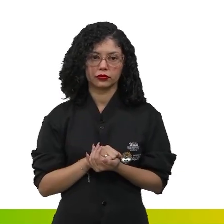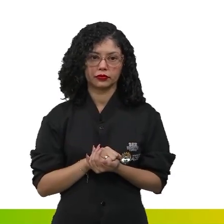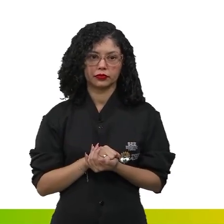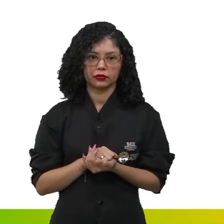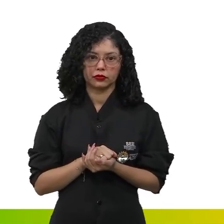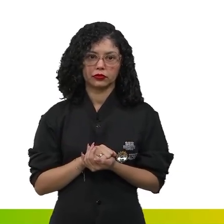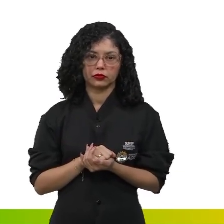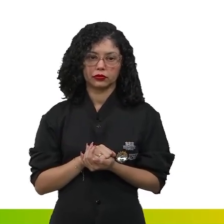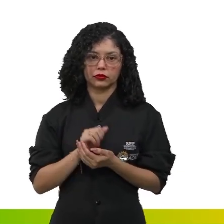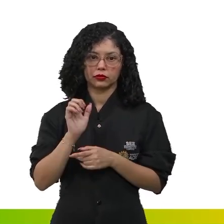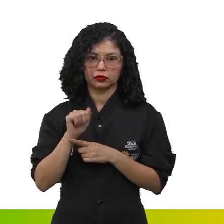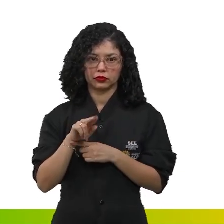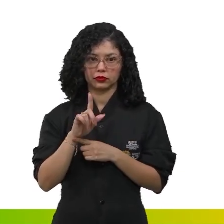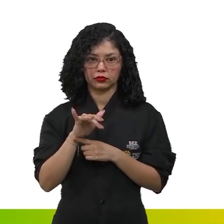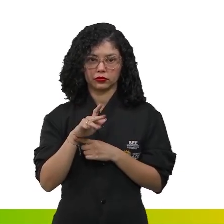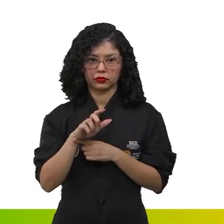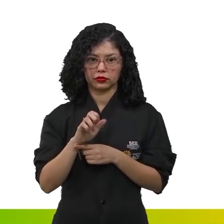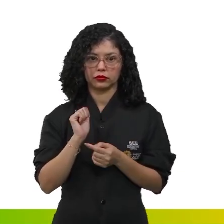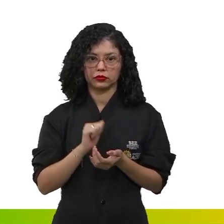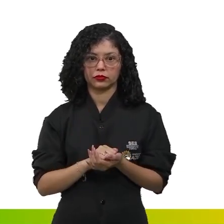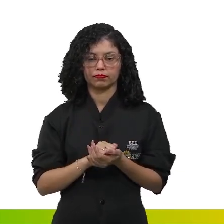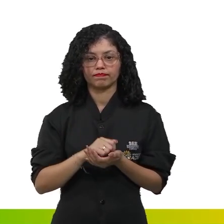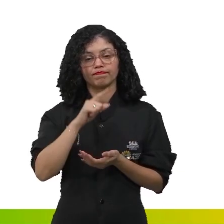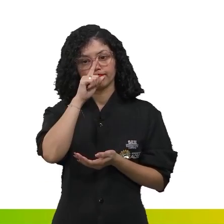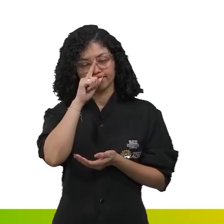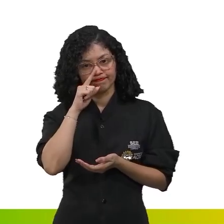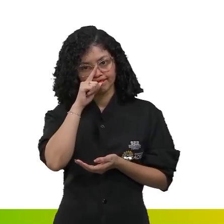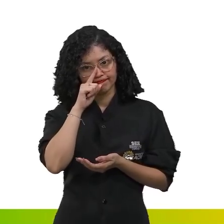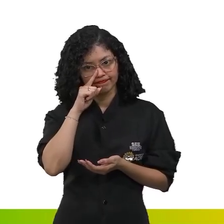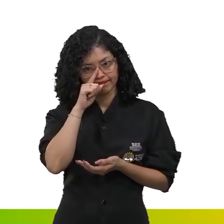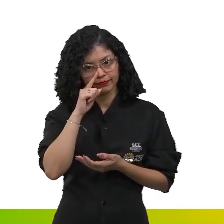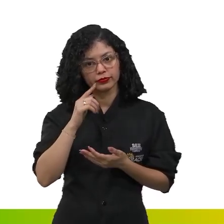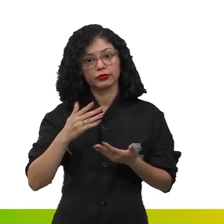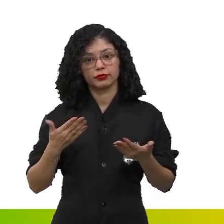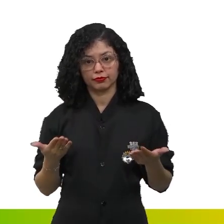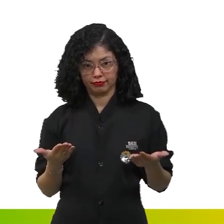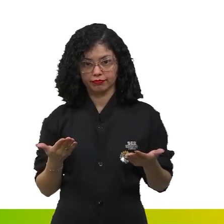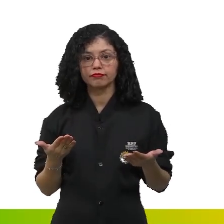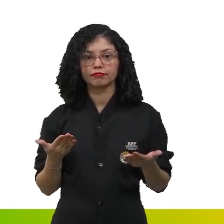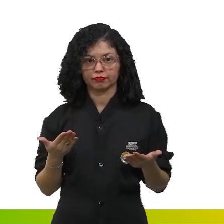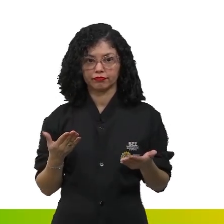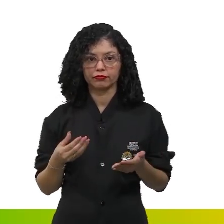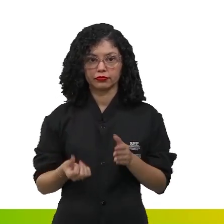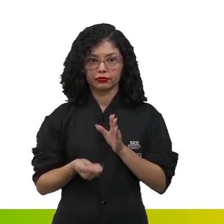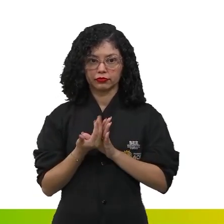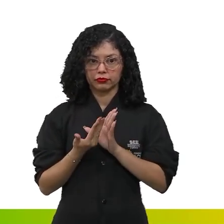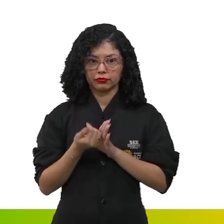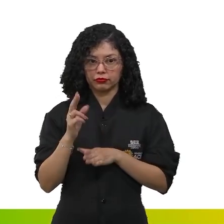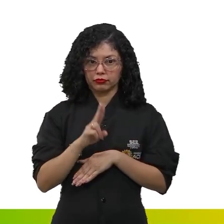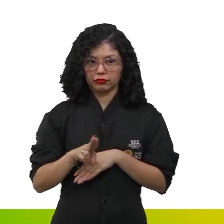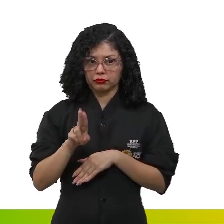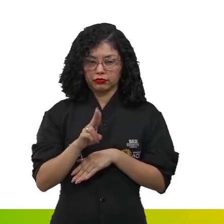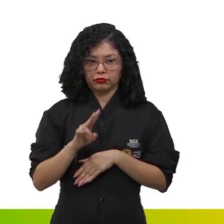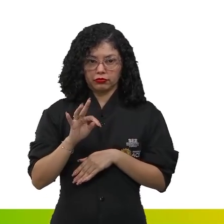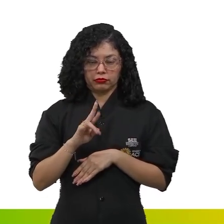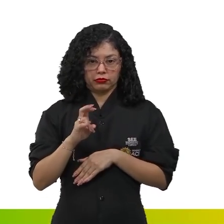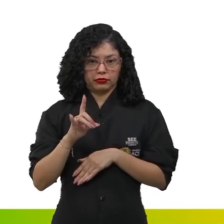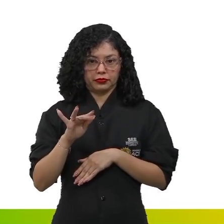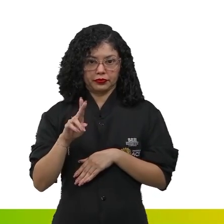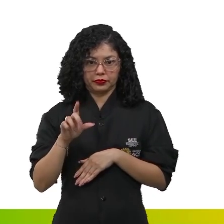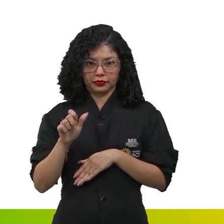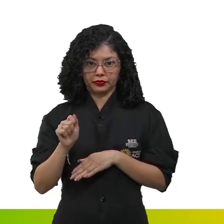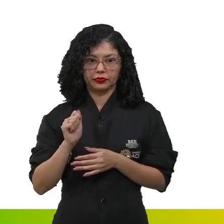alimentação, os anabolizantes, tem um grande disclaimer aqui, que é a imitação, no caso aqui do principal hormônio,